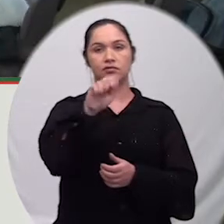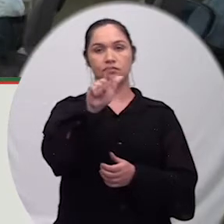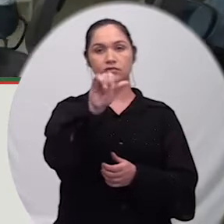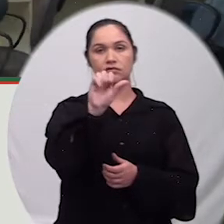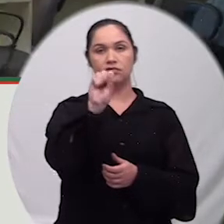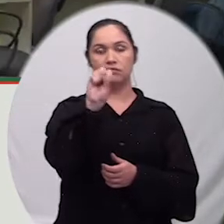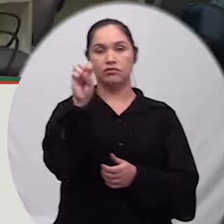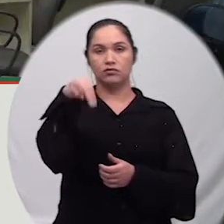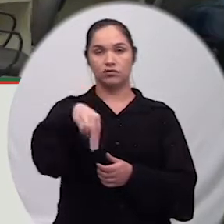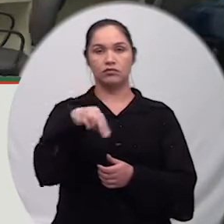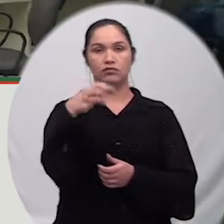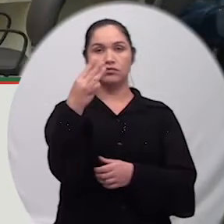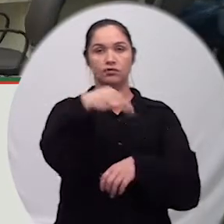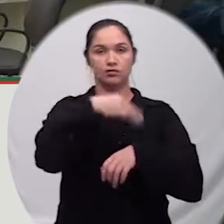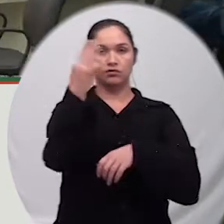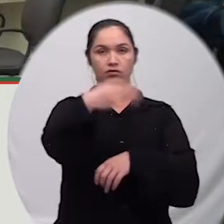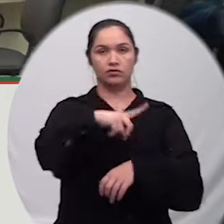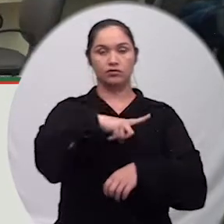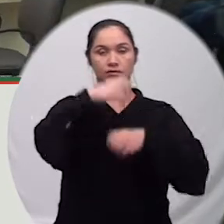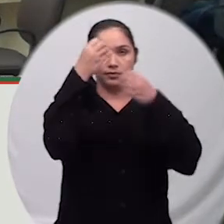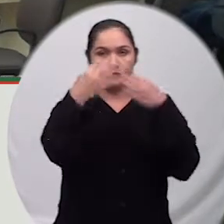Excelência dispõe 3 minutos e 30.